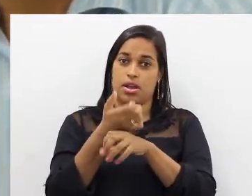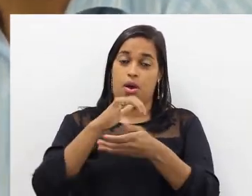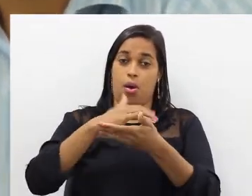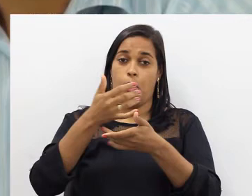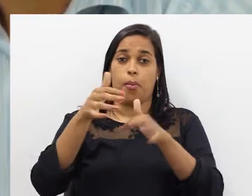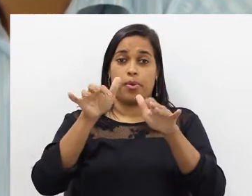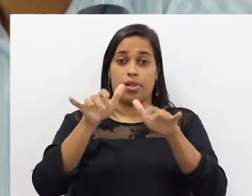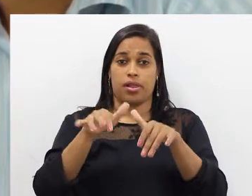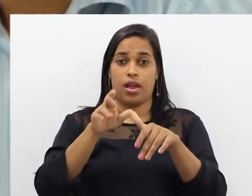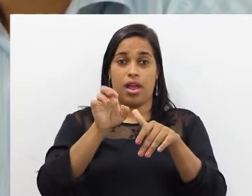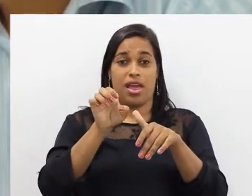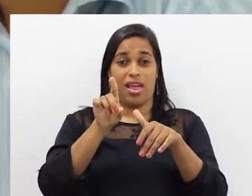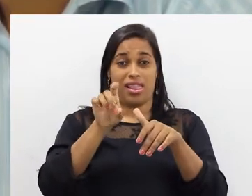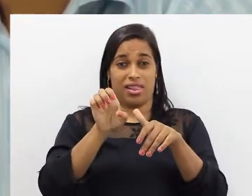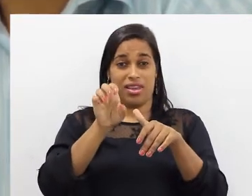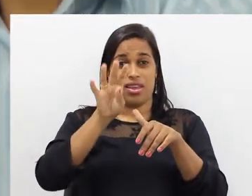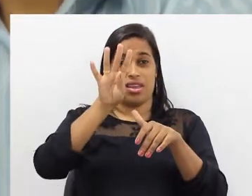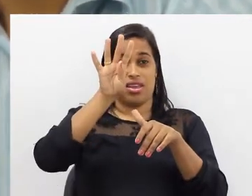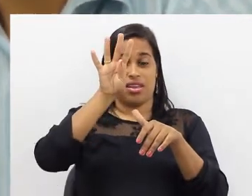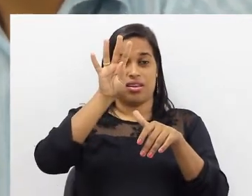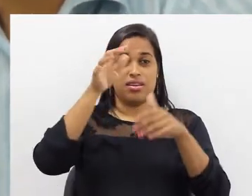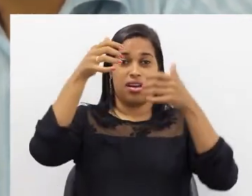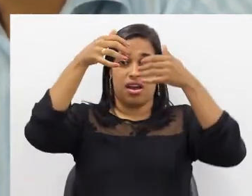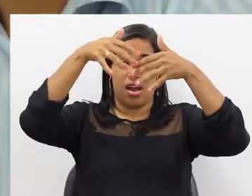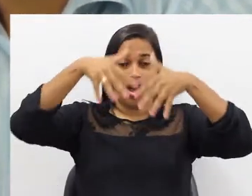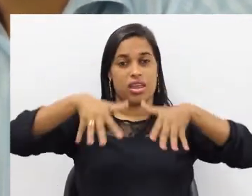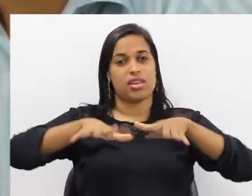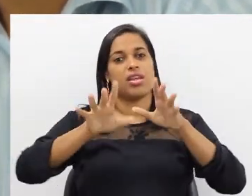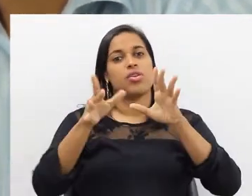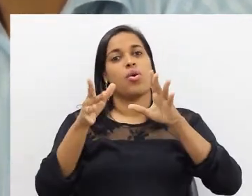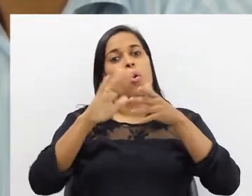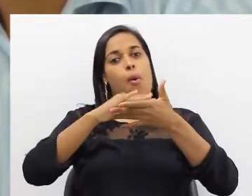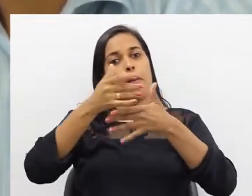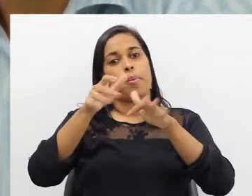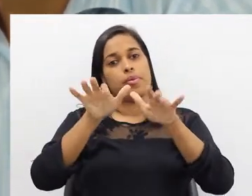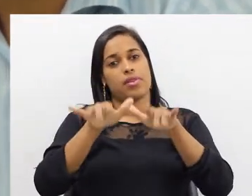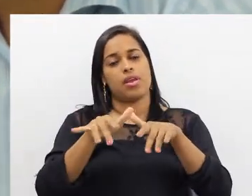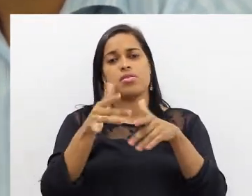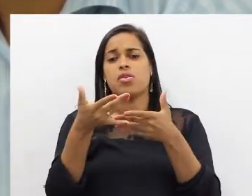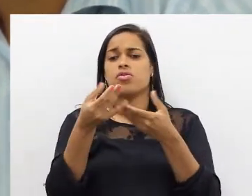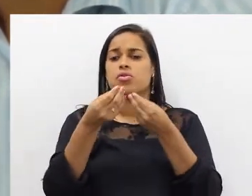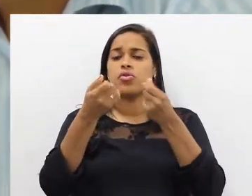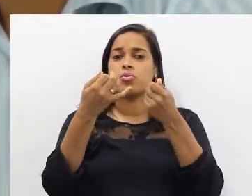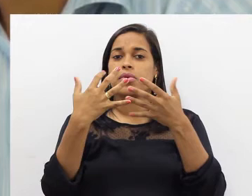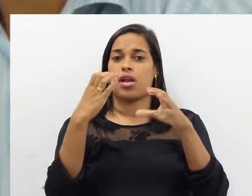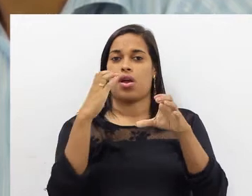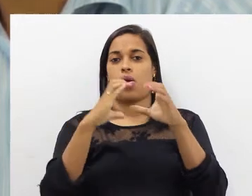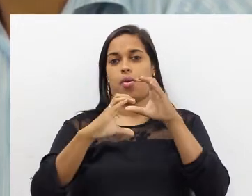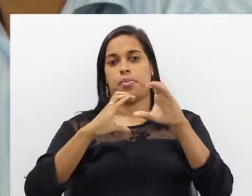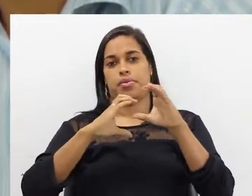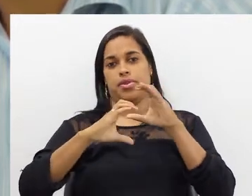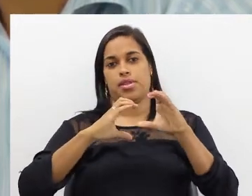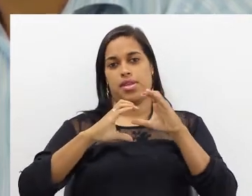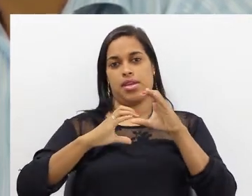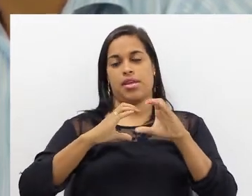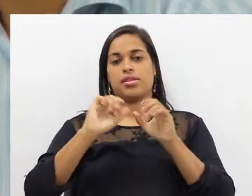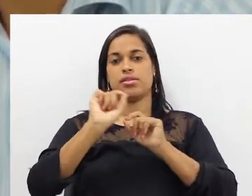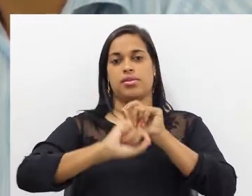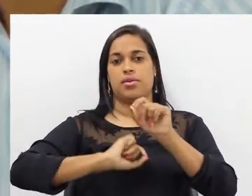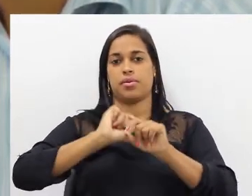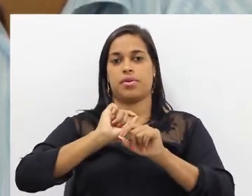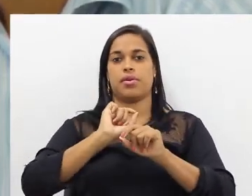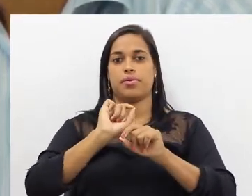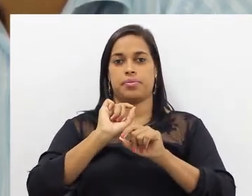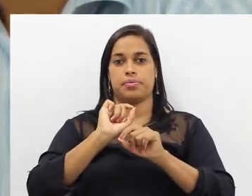nossa primeira aula. Nada melhor do que começar uma cadeira de redes falando sobre comunicação. A comunicação se dá